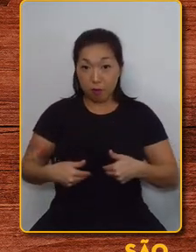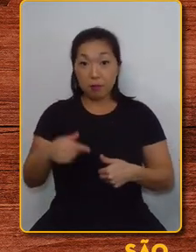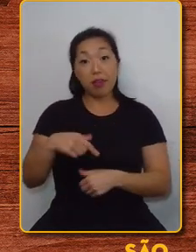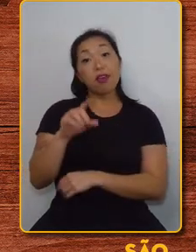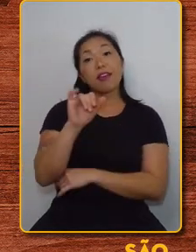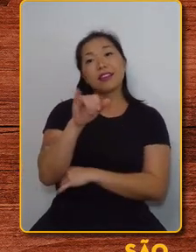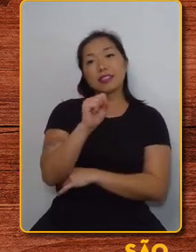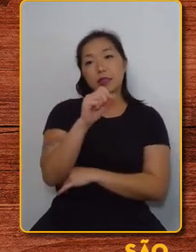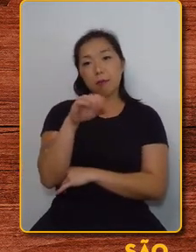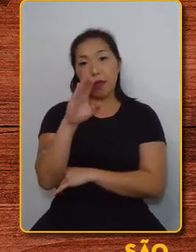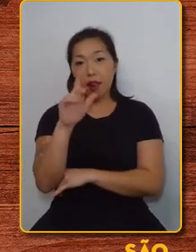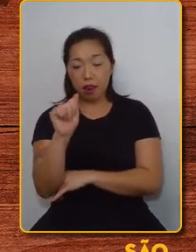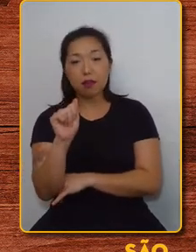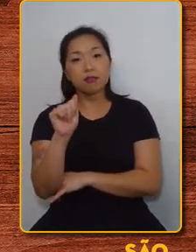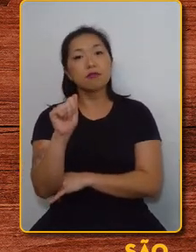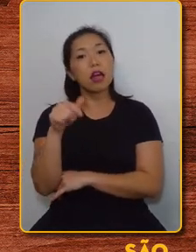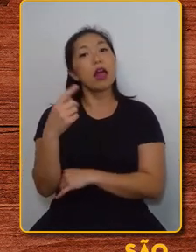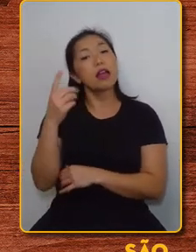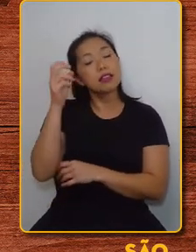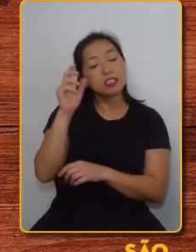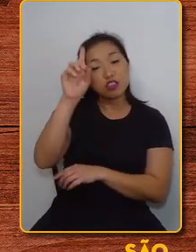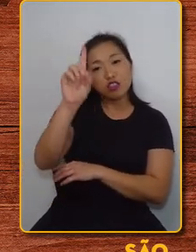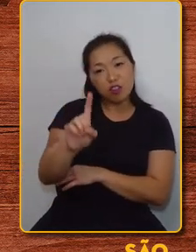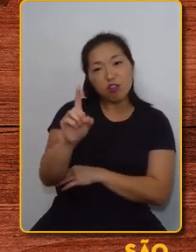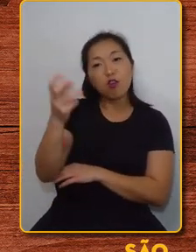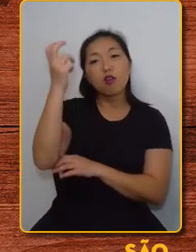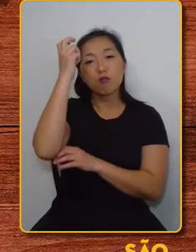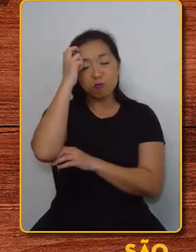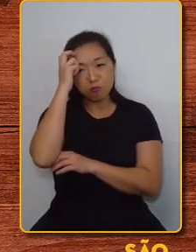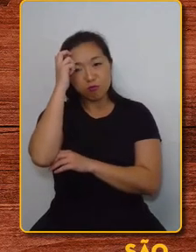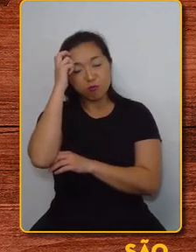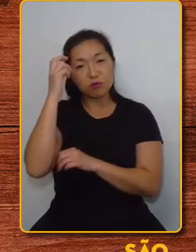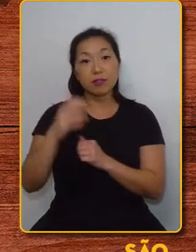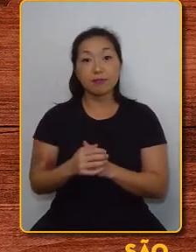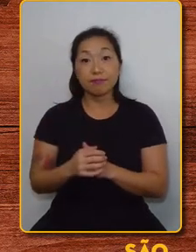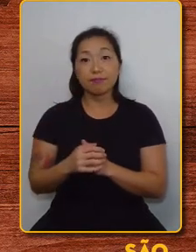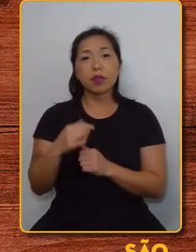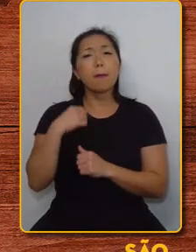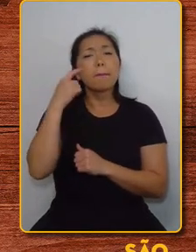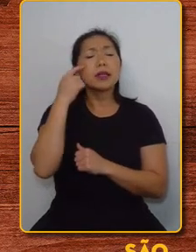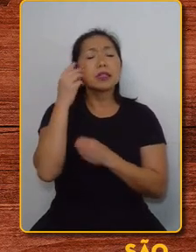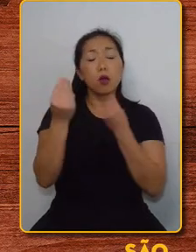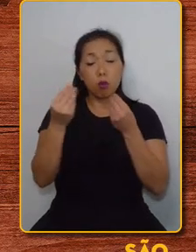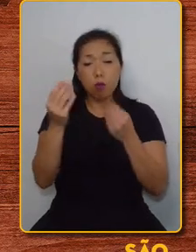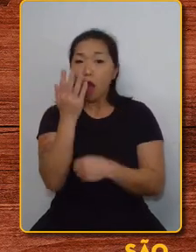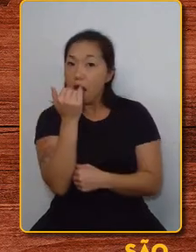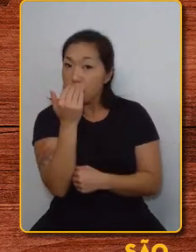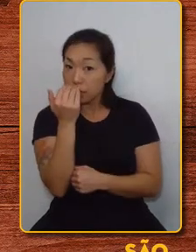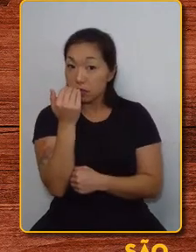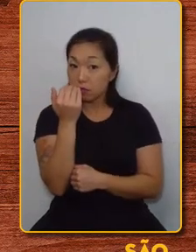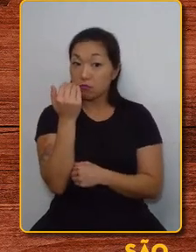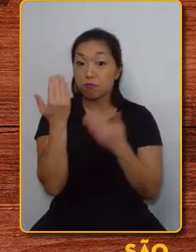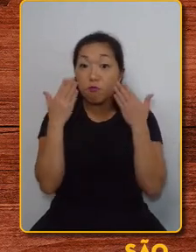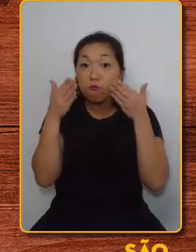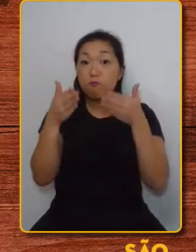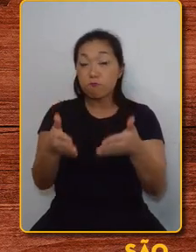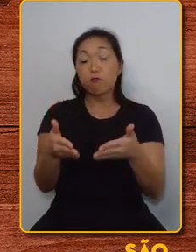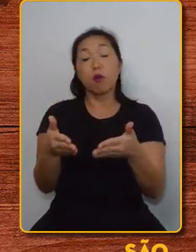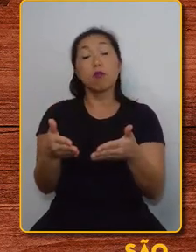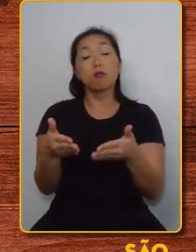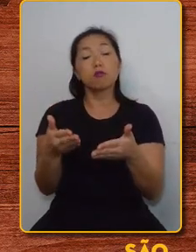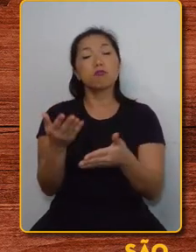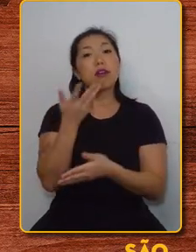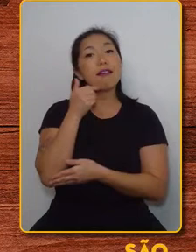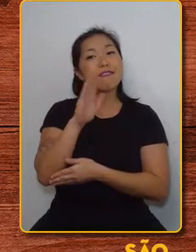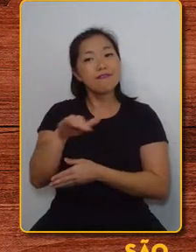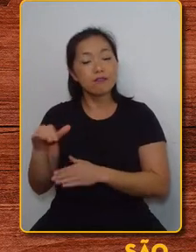tem como um dos seus objetivos levar o tema da alimentação e os seus desdobramentos, principalmente para as infâncias, no chão da escola. É